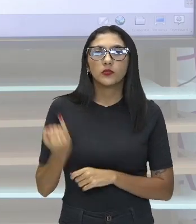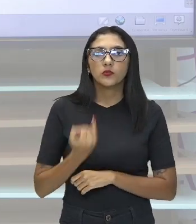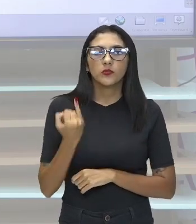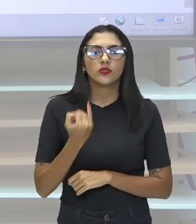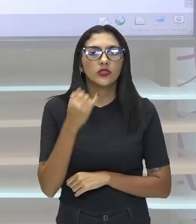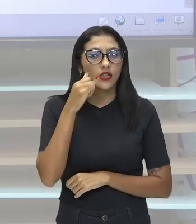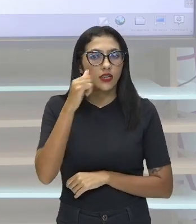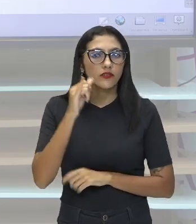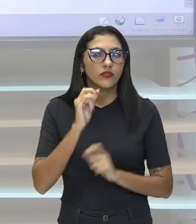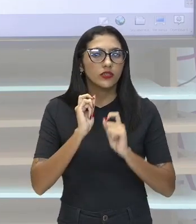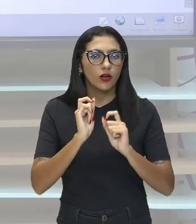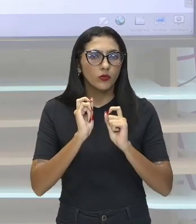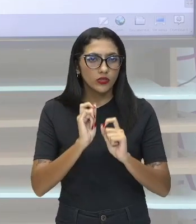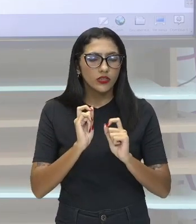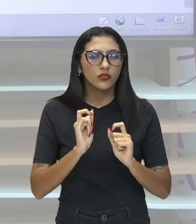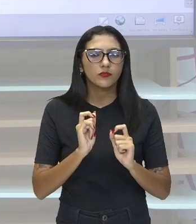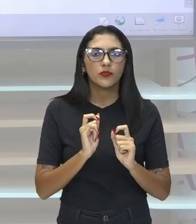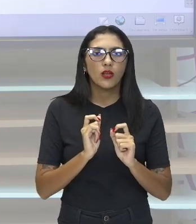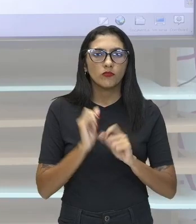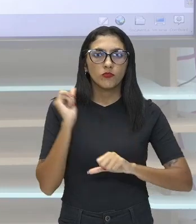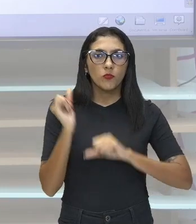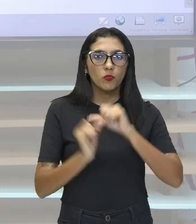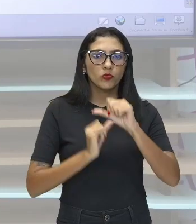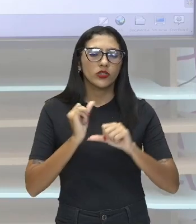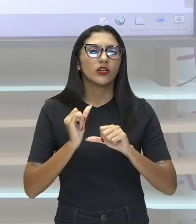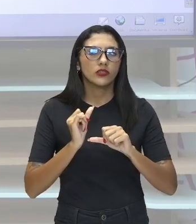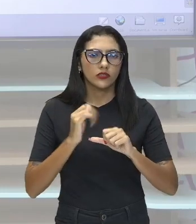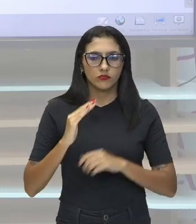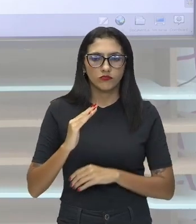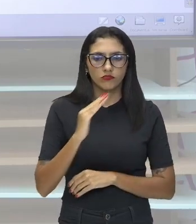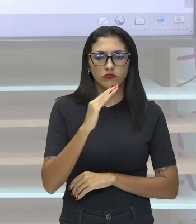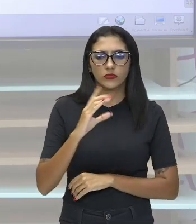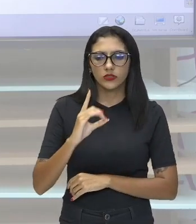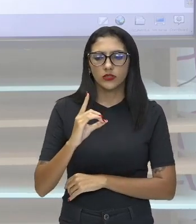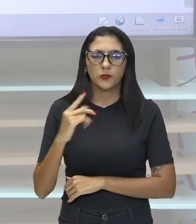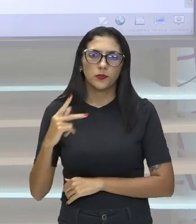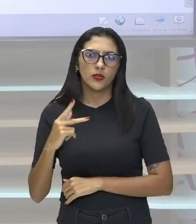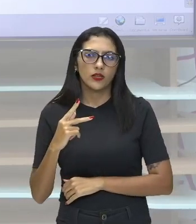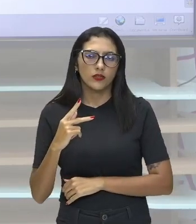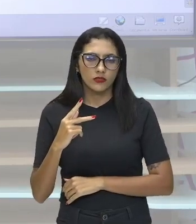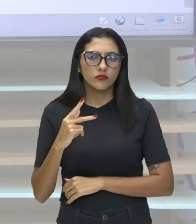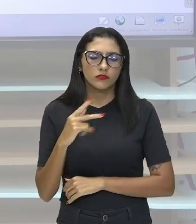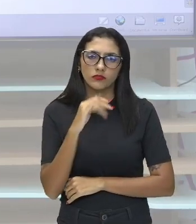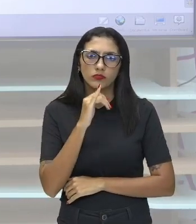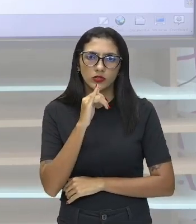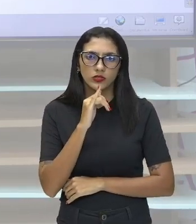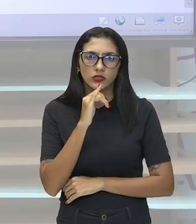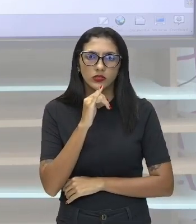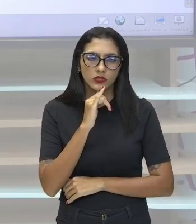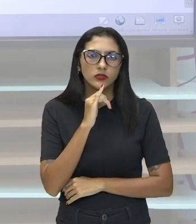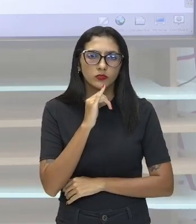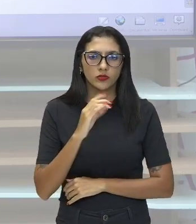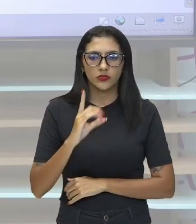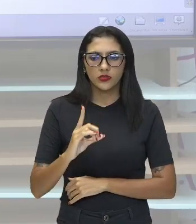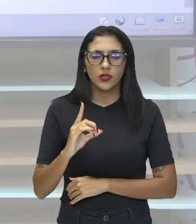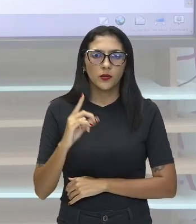92, tá certo? Menos 92. Então, vocês viram que apesar de ele